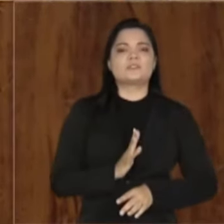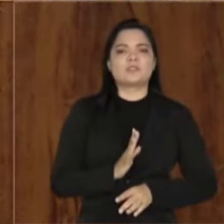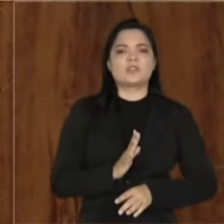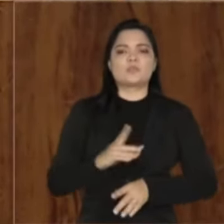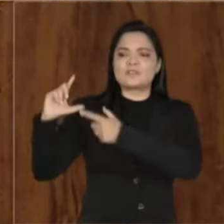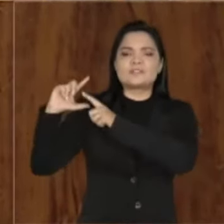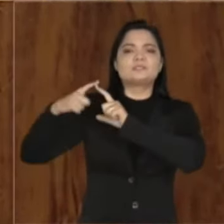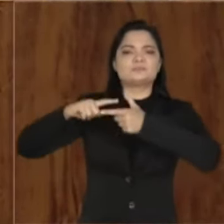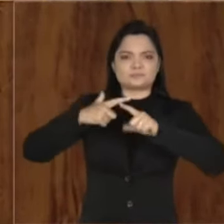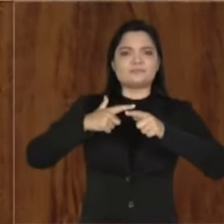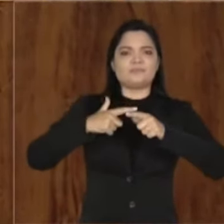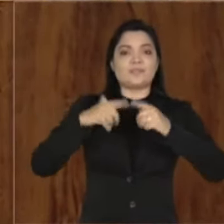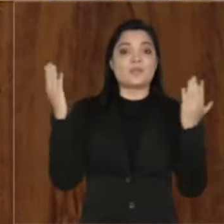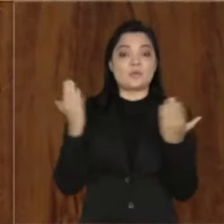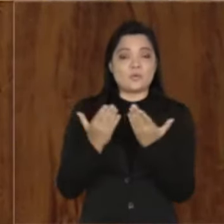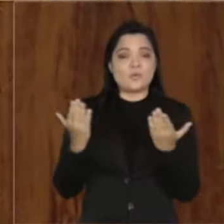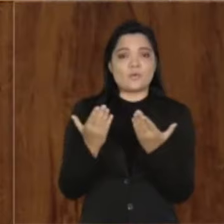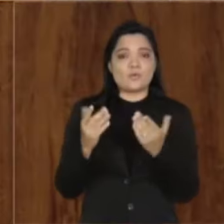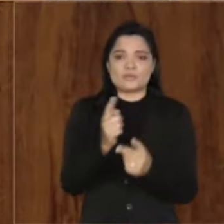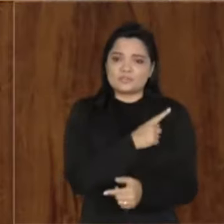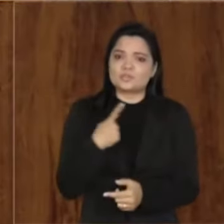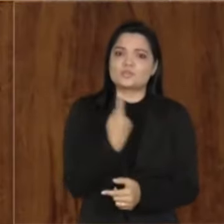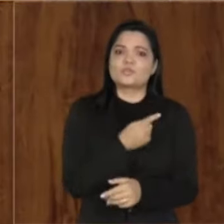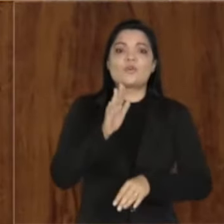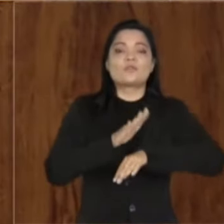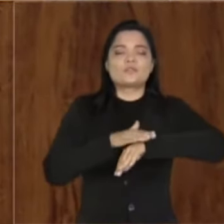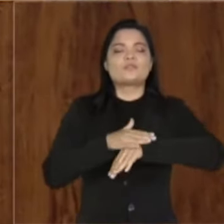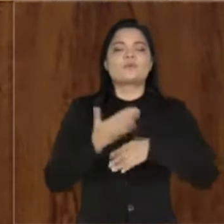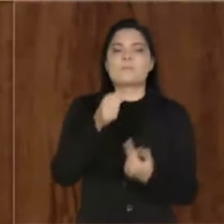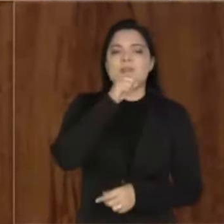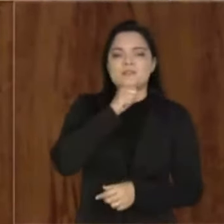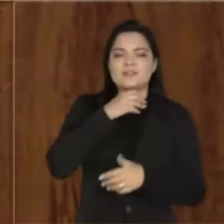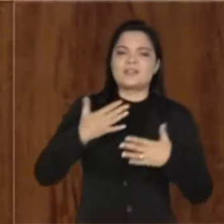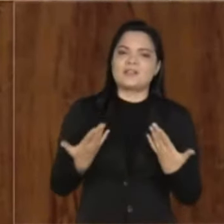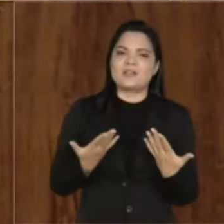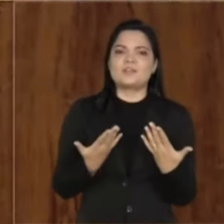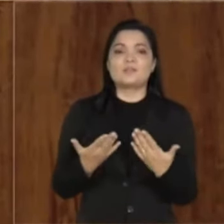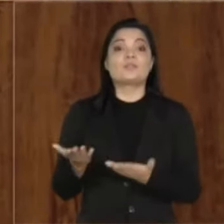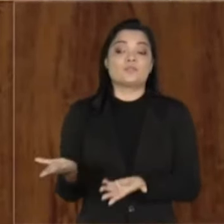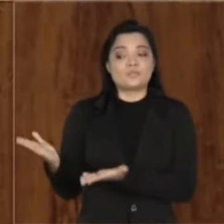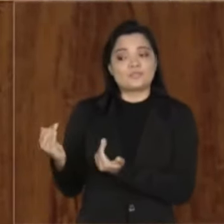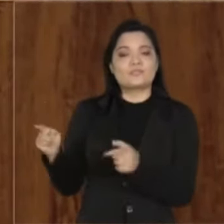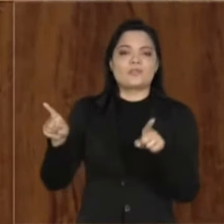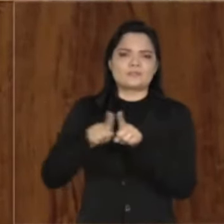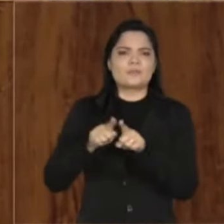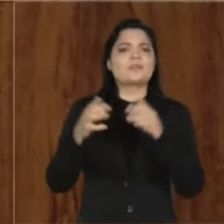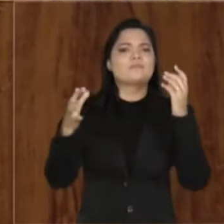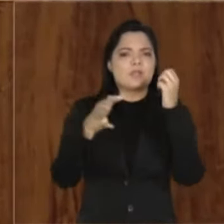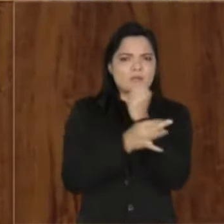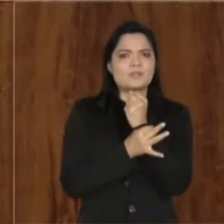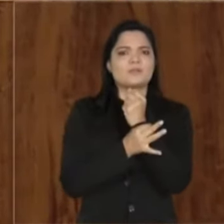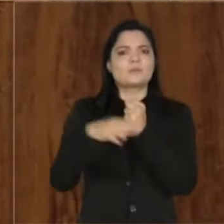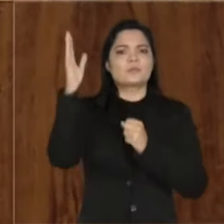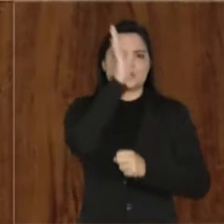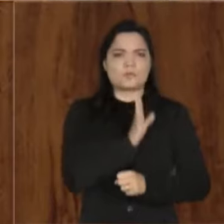nesta geração dos que hoje somos nós os mais velhos e principalmente os mais novos, que terão a garantia de